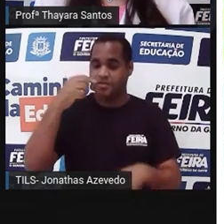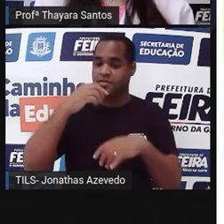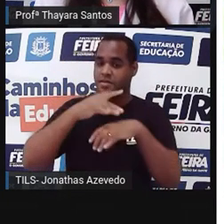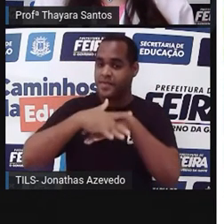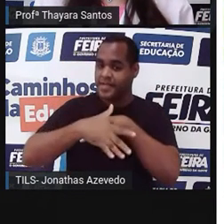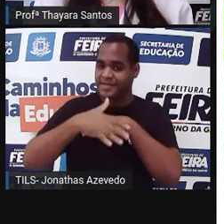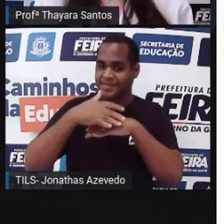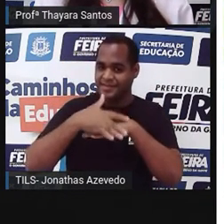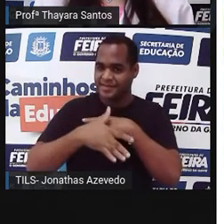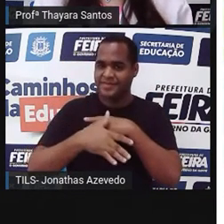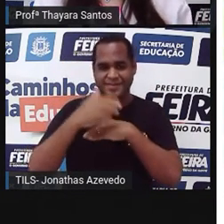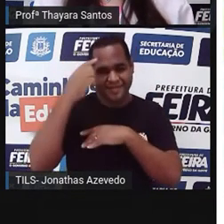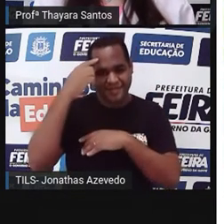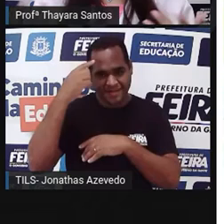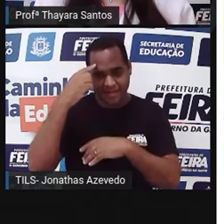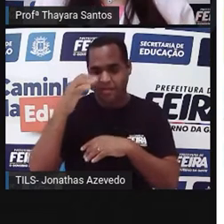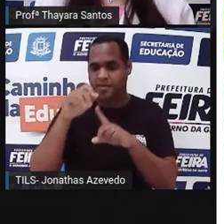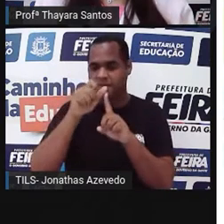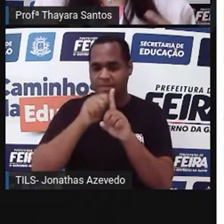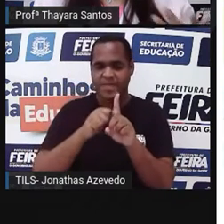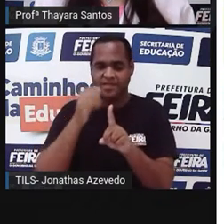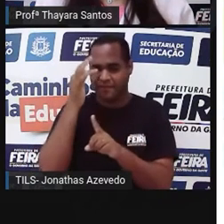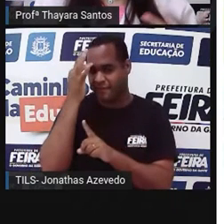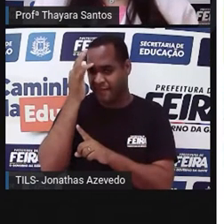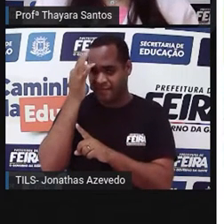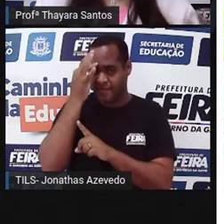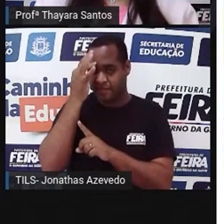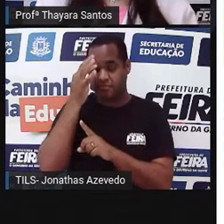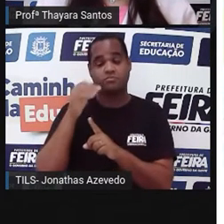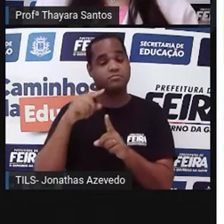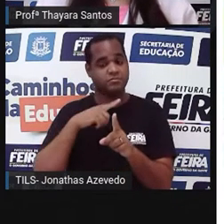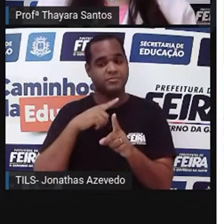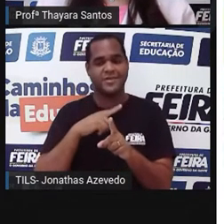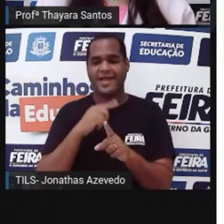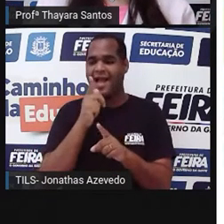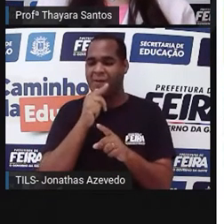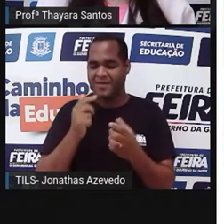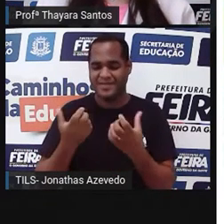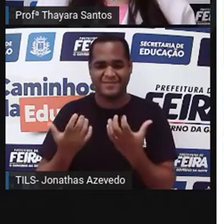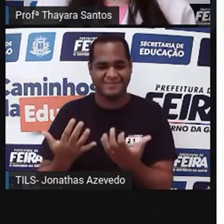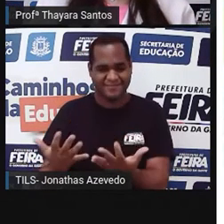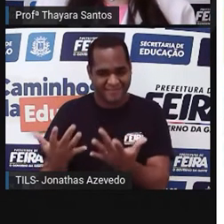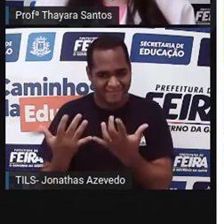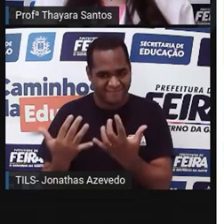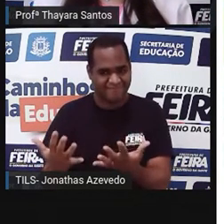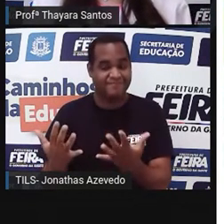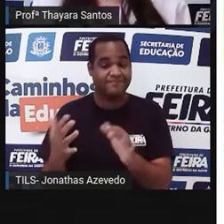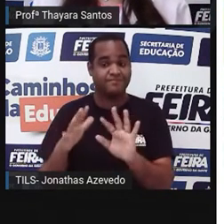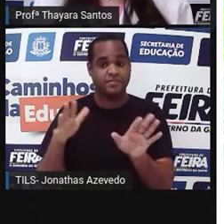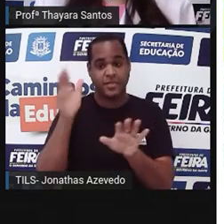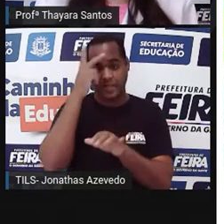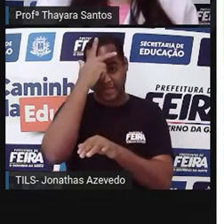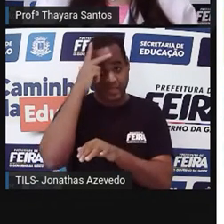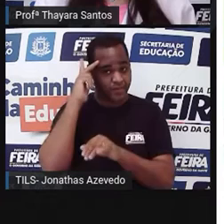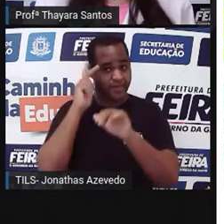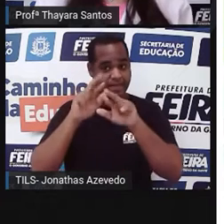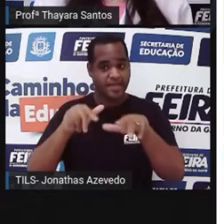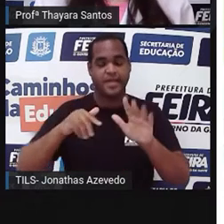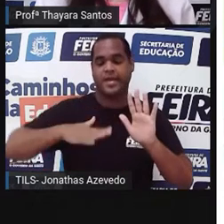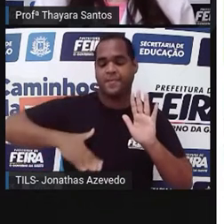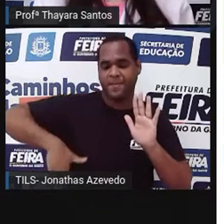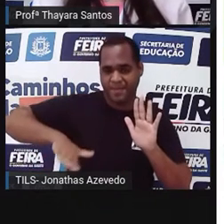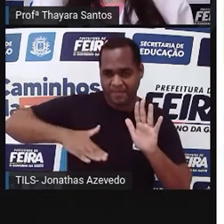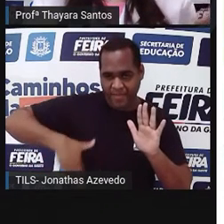feito sempre em fevereiro. Isso daí também é um tipo de serviço ecossistêmico que está sendo ofertado. As pessoas estão utilizando o mar